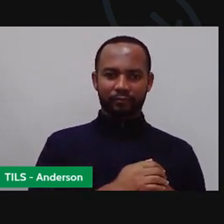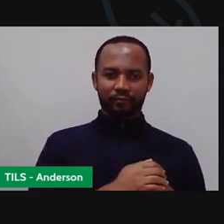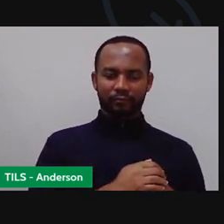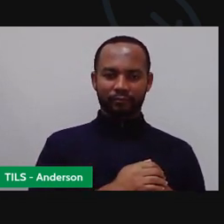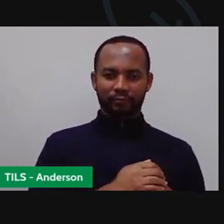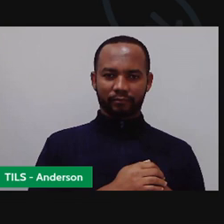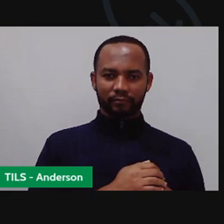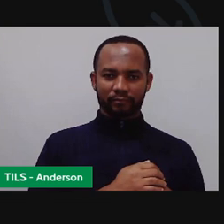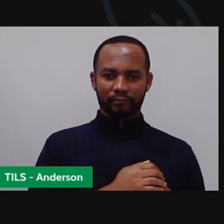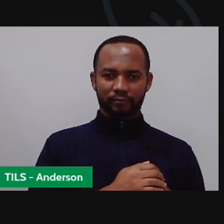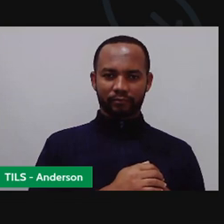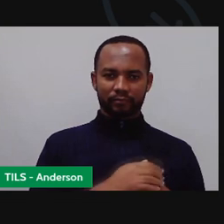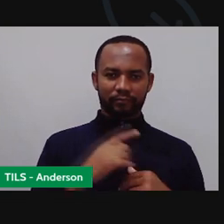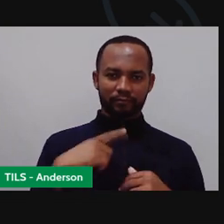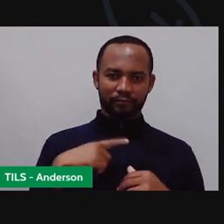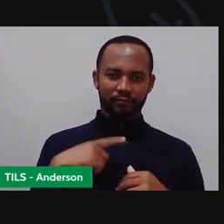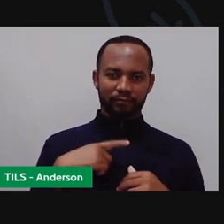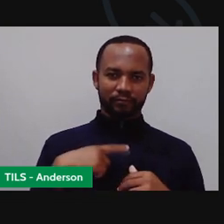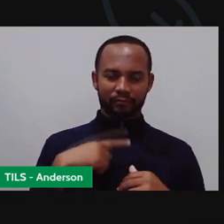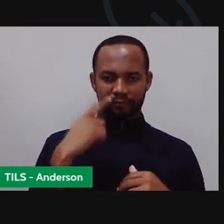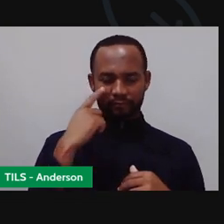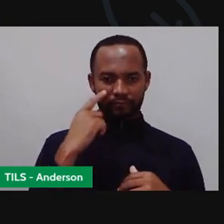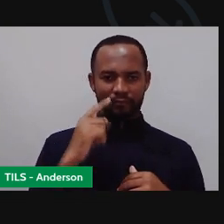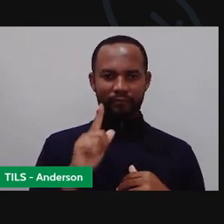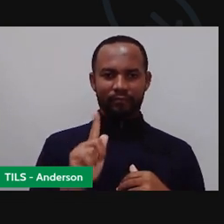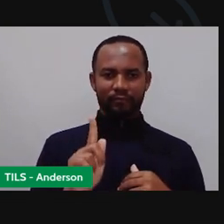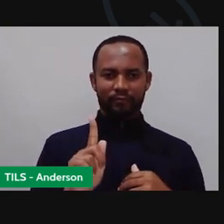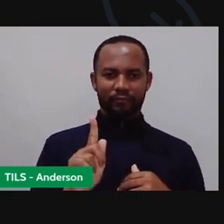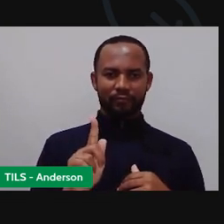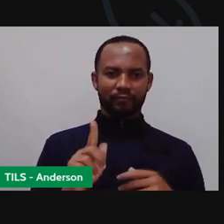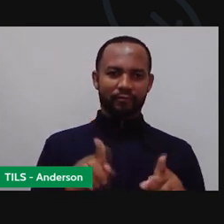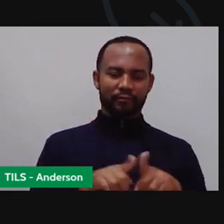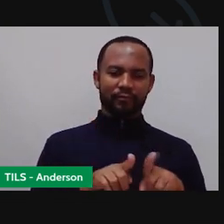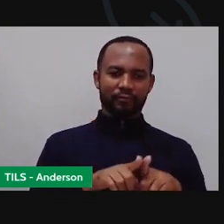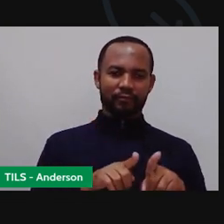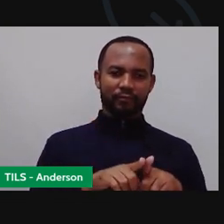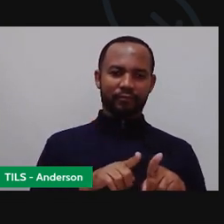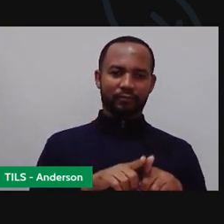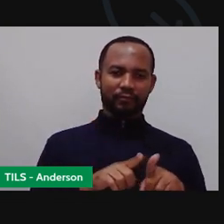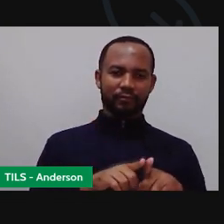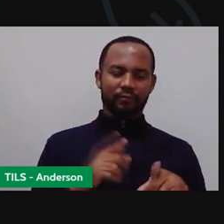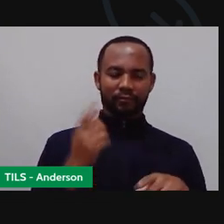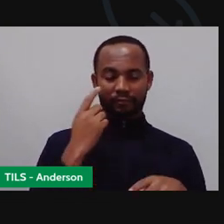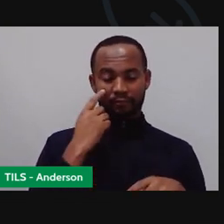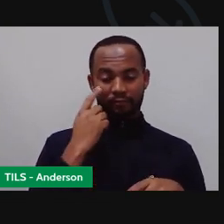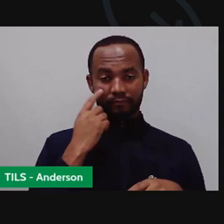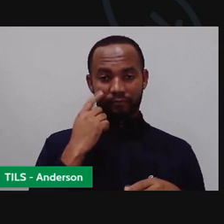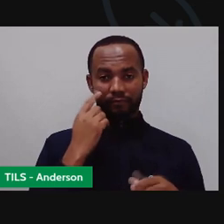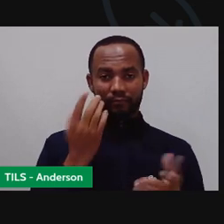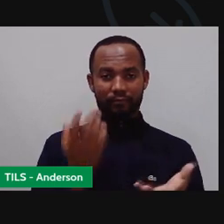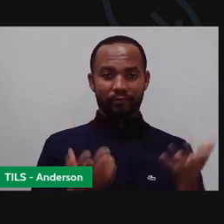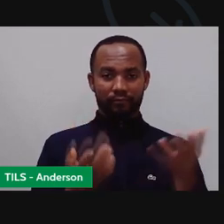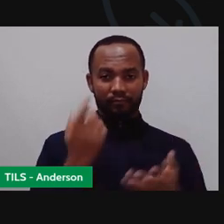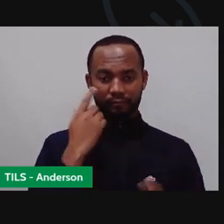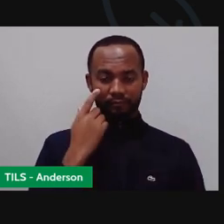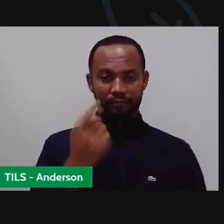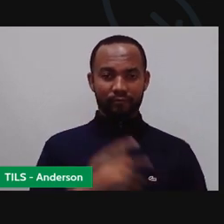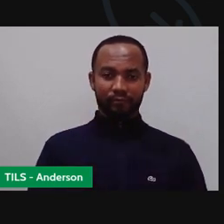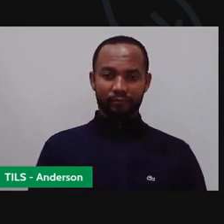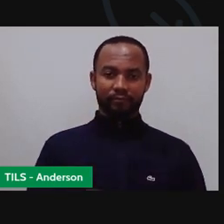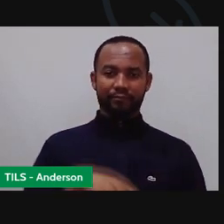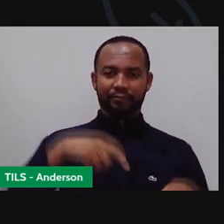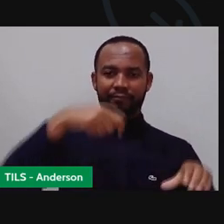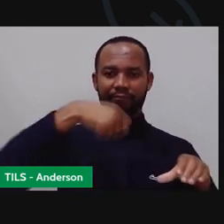gente trata em quê? Em gramas e quilos, né? No líquido também a gente tem 1 litro. Então vamos lá, para nossa